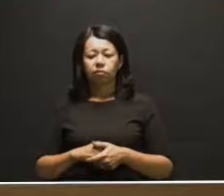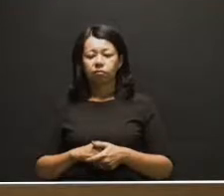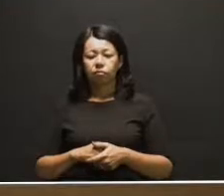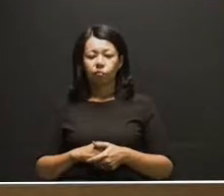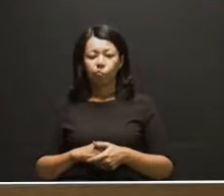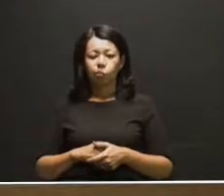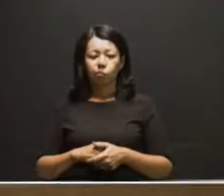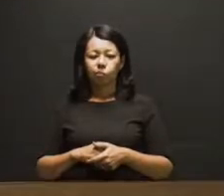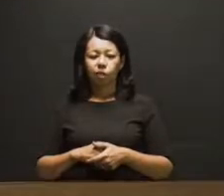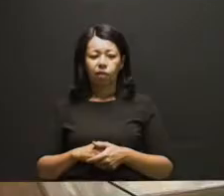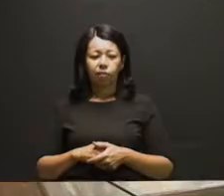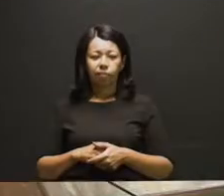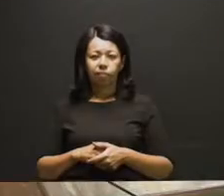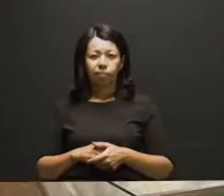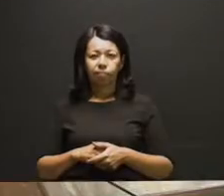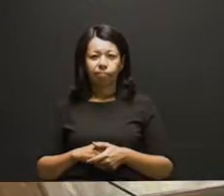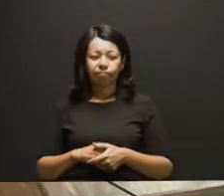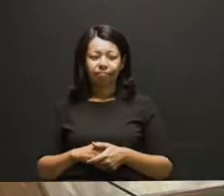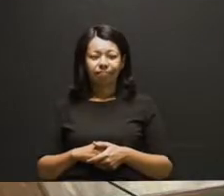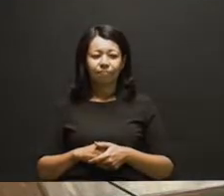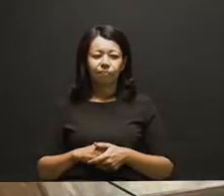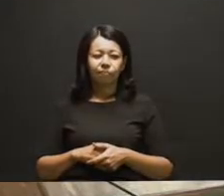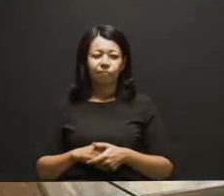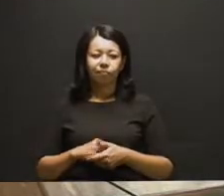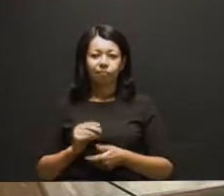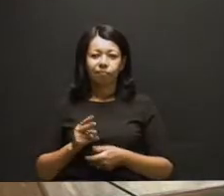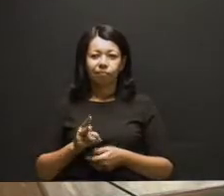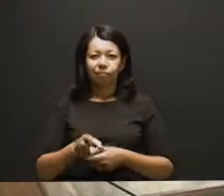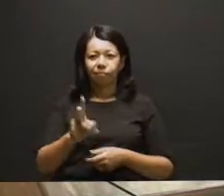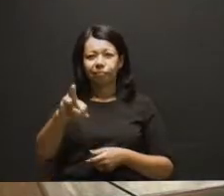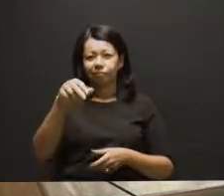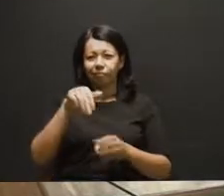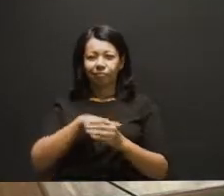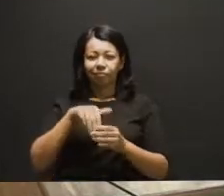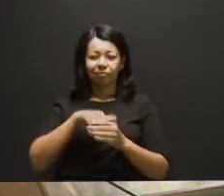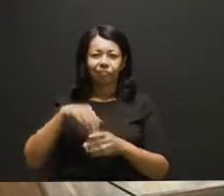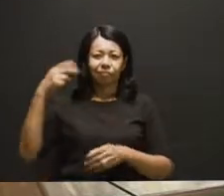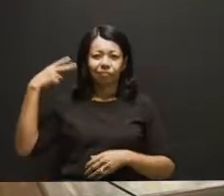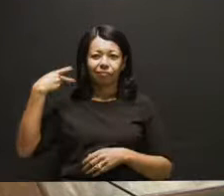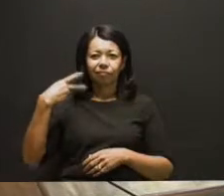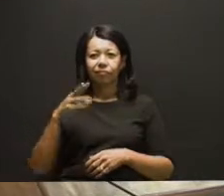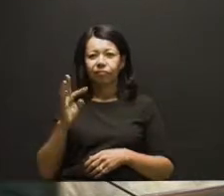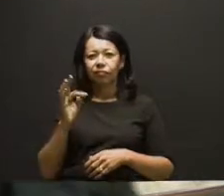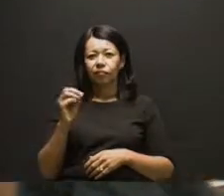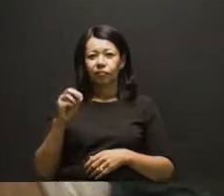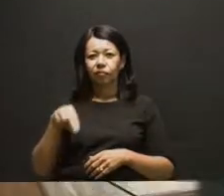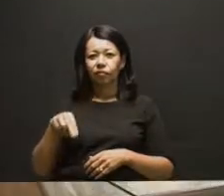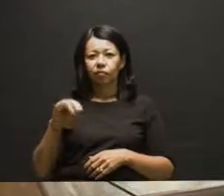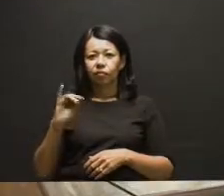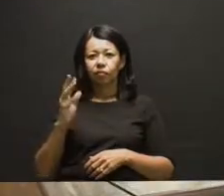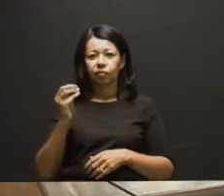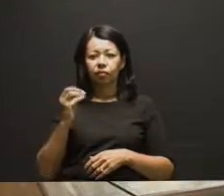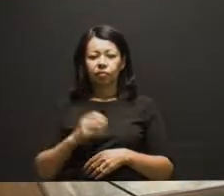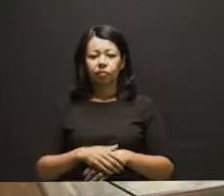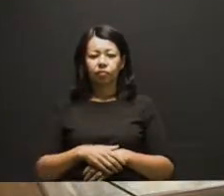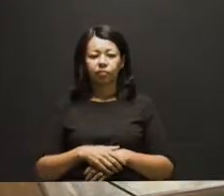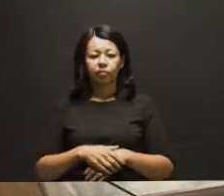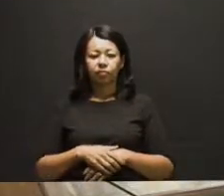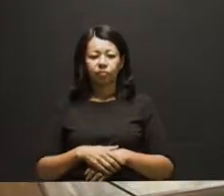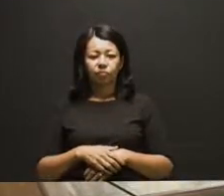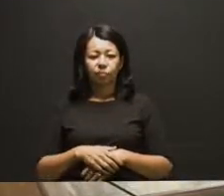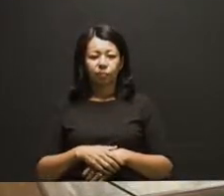falar muito obrigado a continuar em votação com a palavra o vereador toninho vieira após o vereador lá